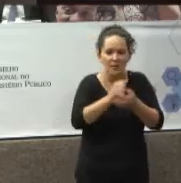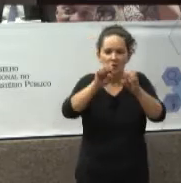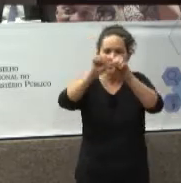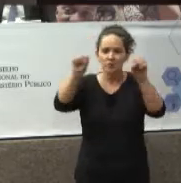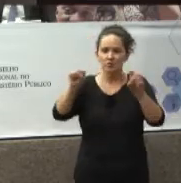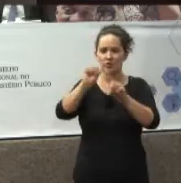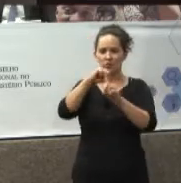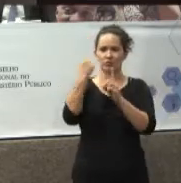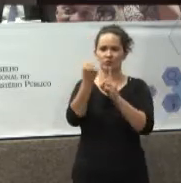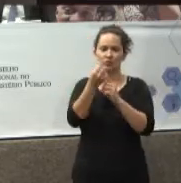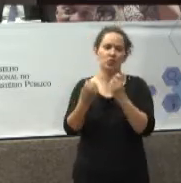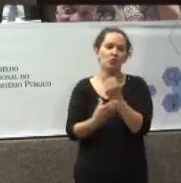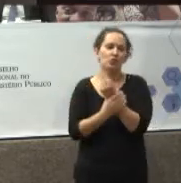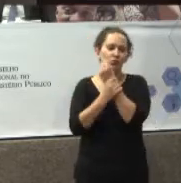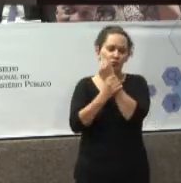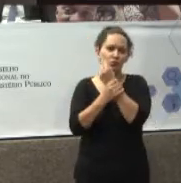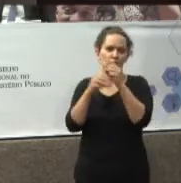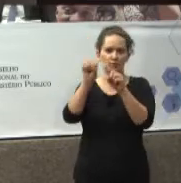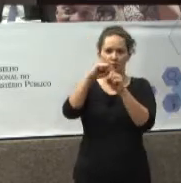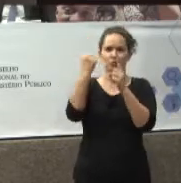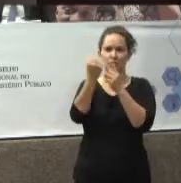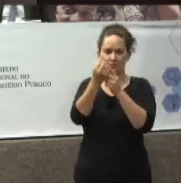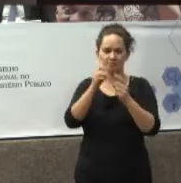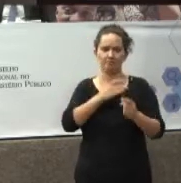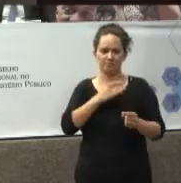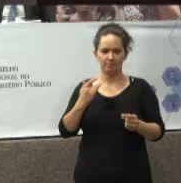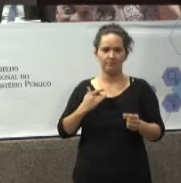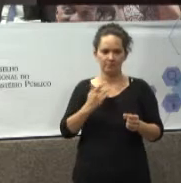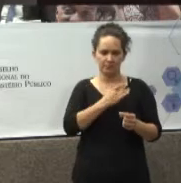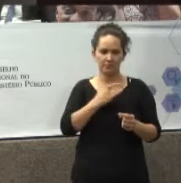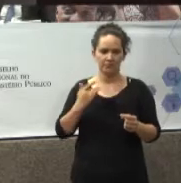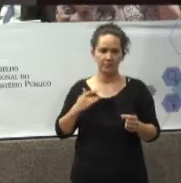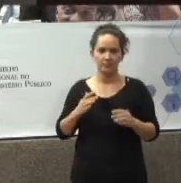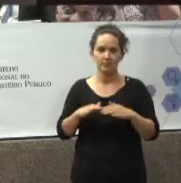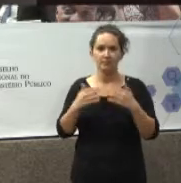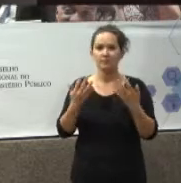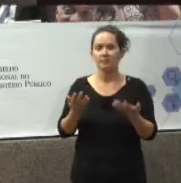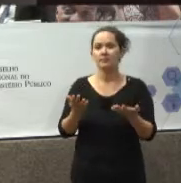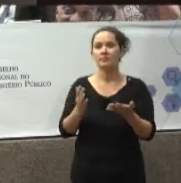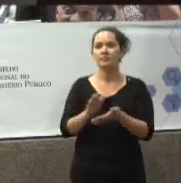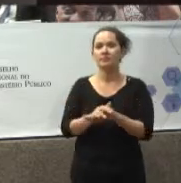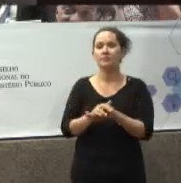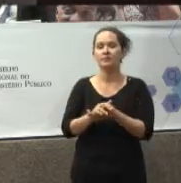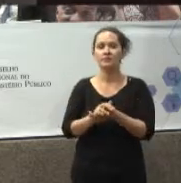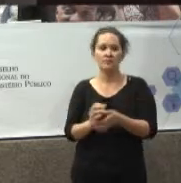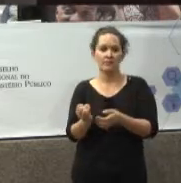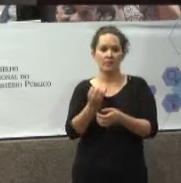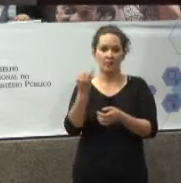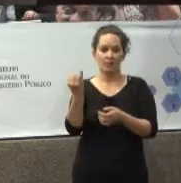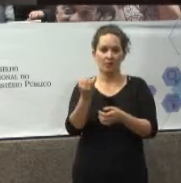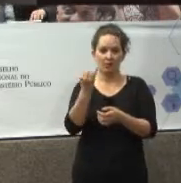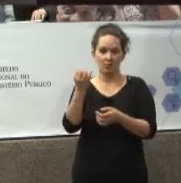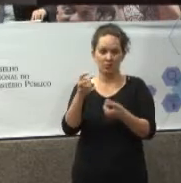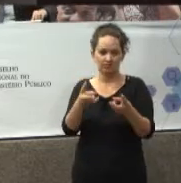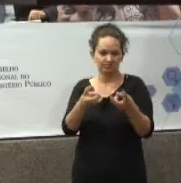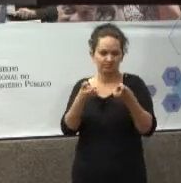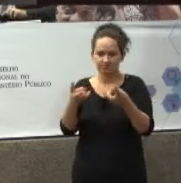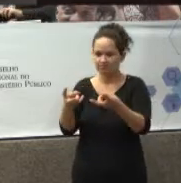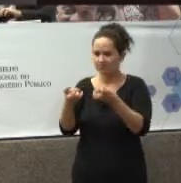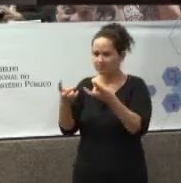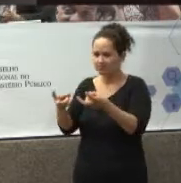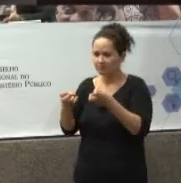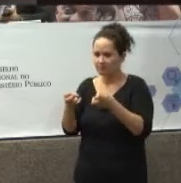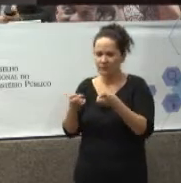seguro social de saúde e é então é importante analisar os critérios de